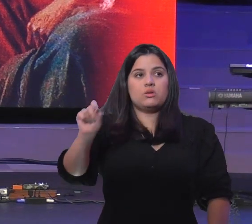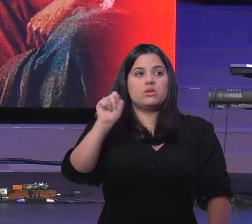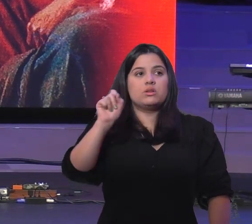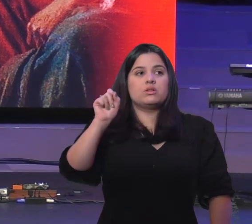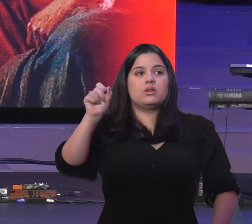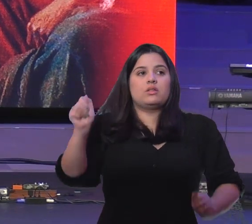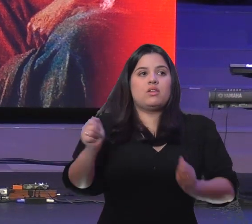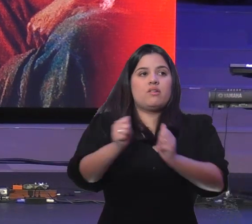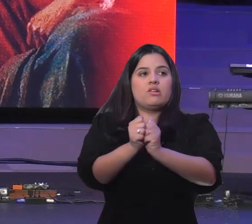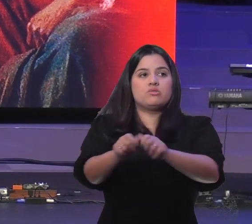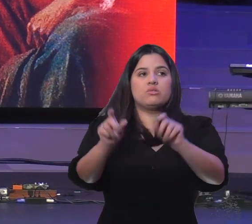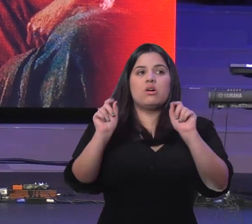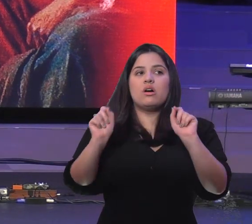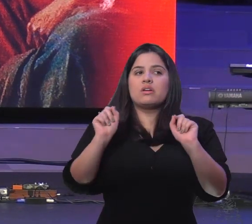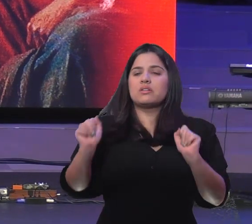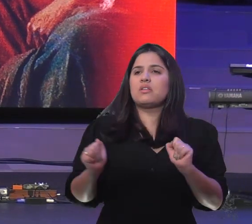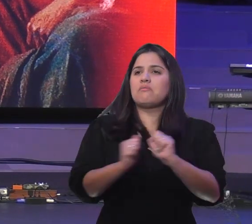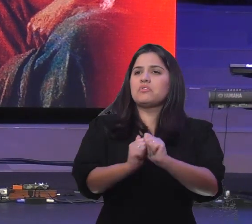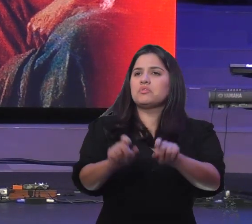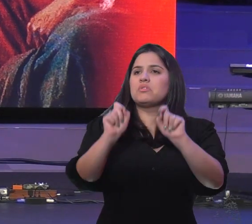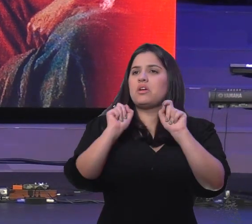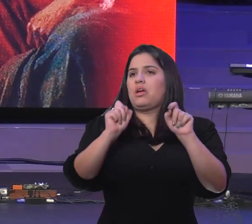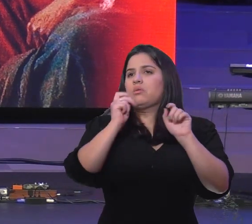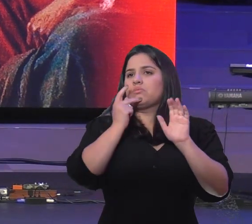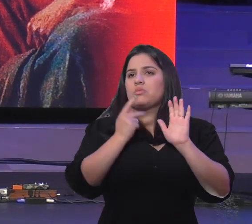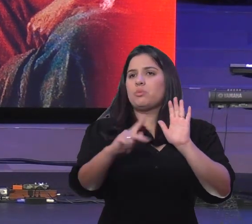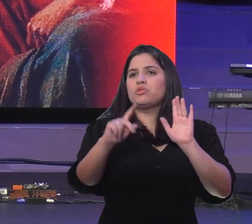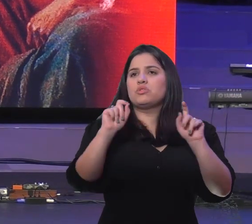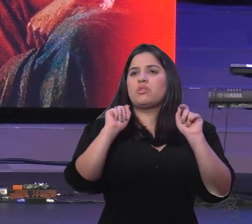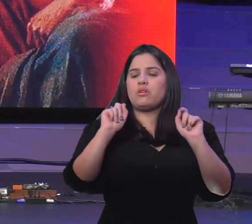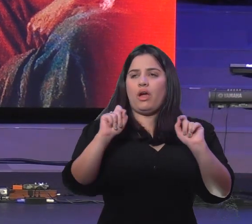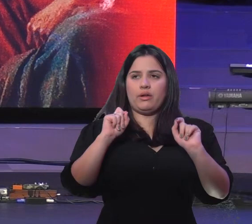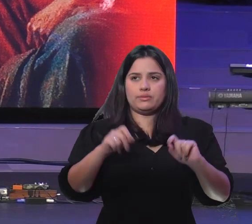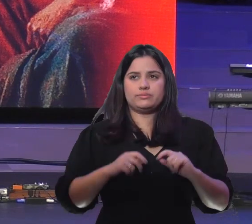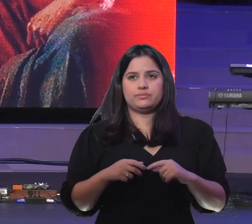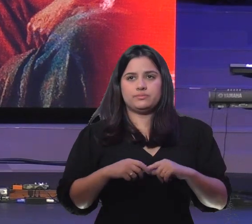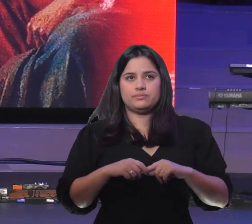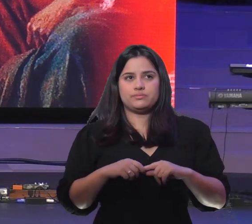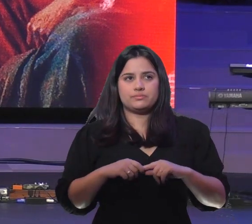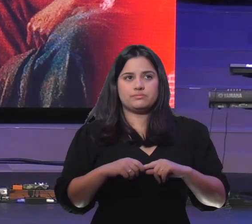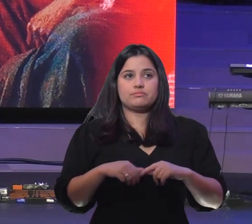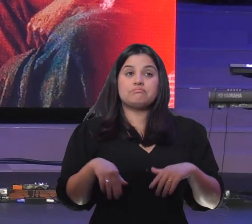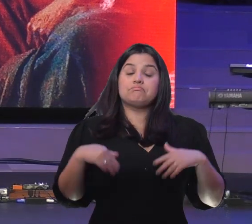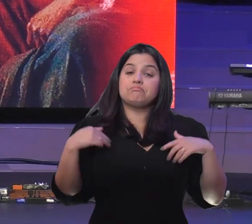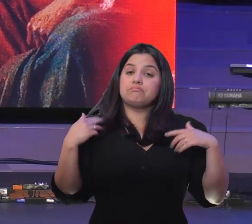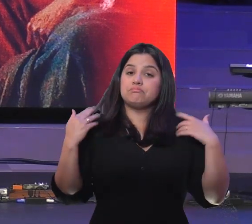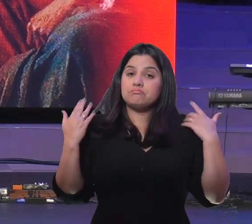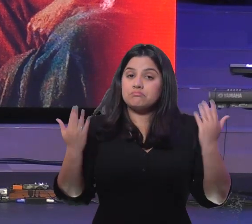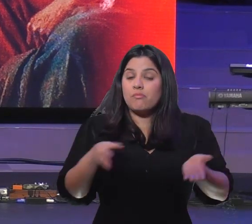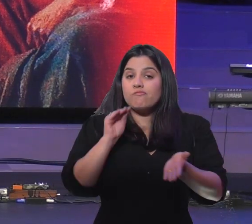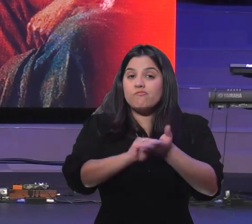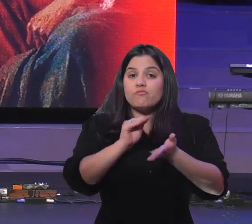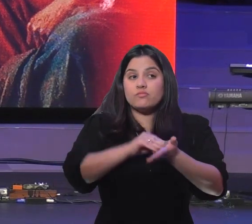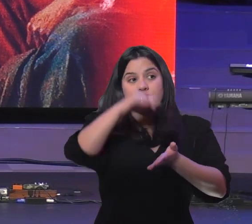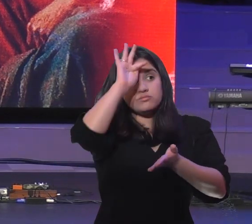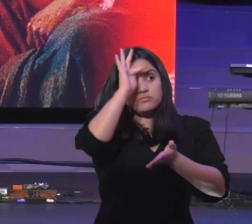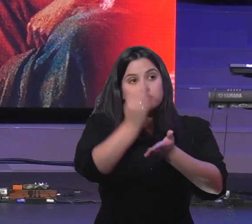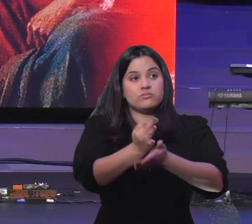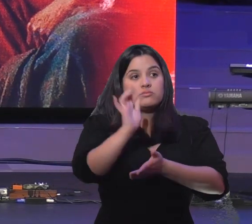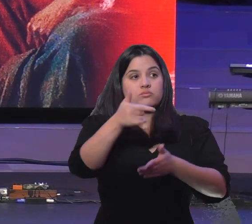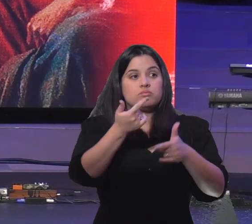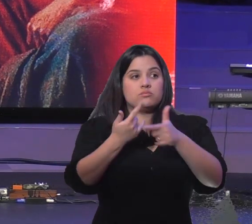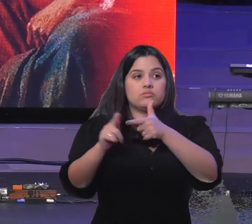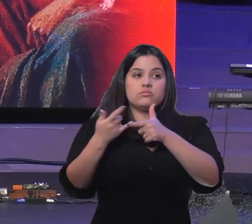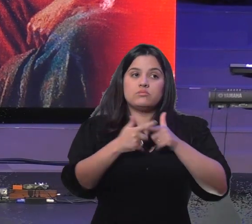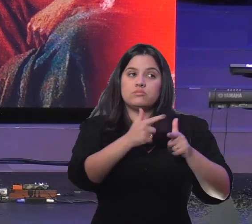guiando eles, quem tinha prometido que eles conquistariam aquela terra. E a falta de fé, ela é um problema grande, né?